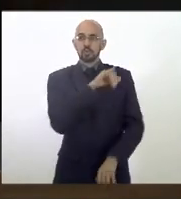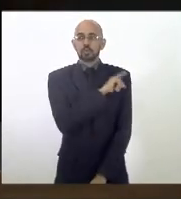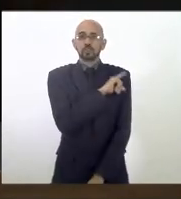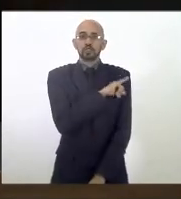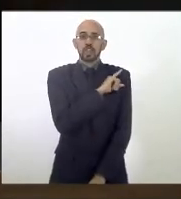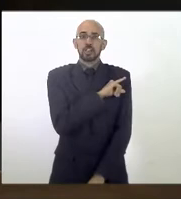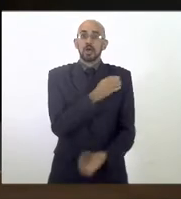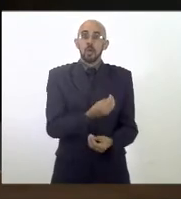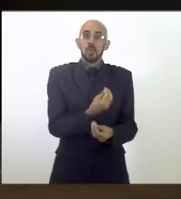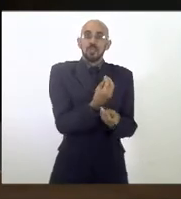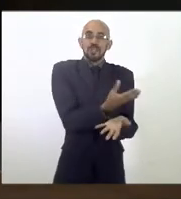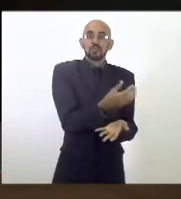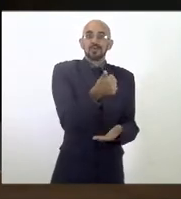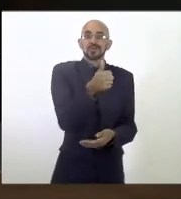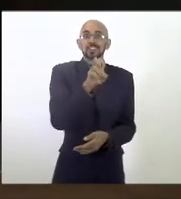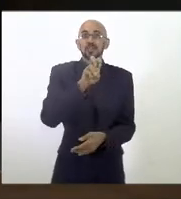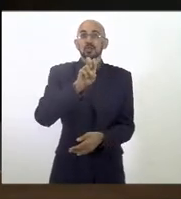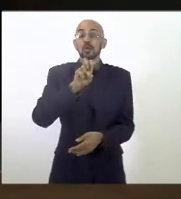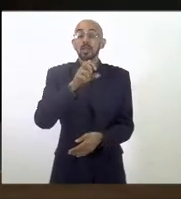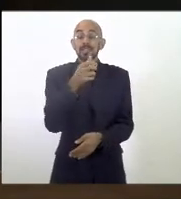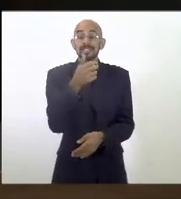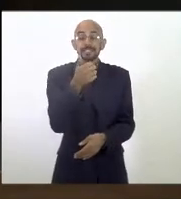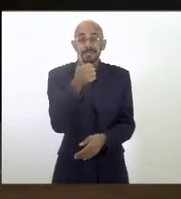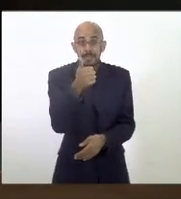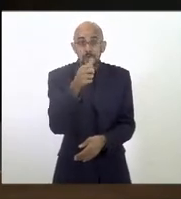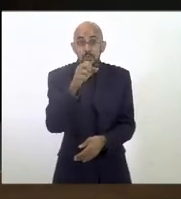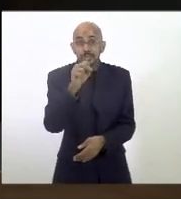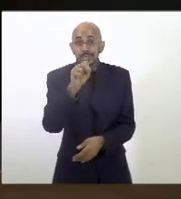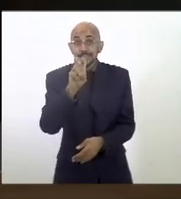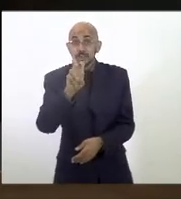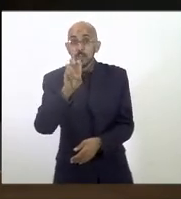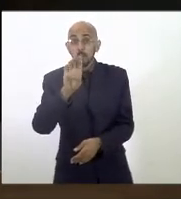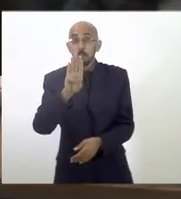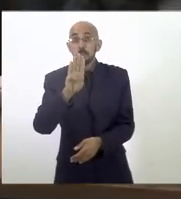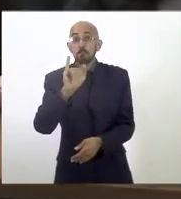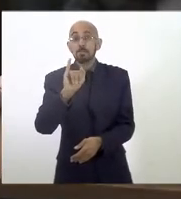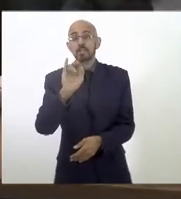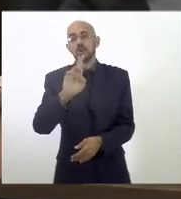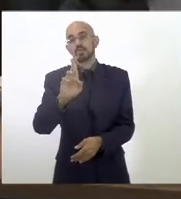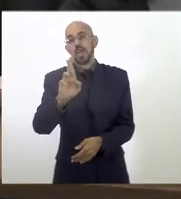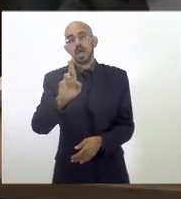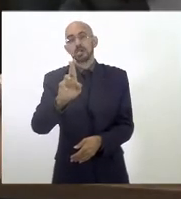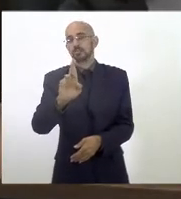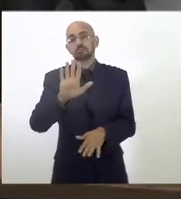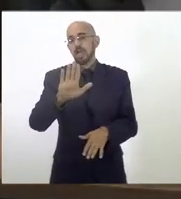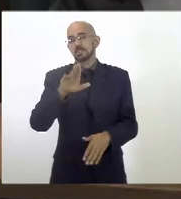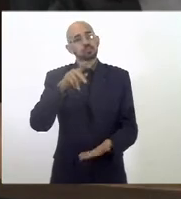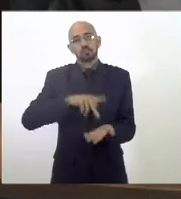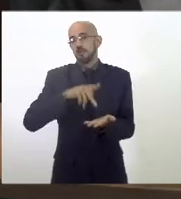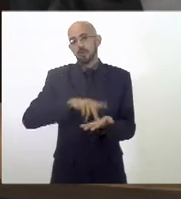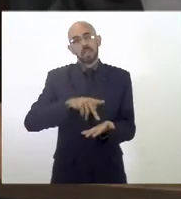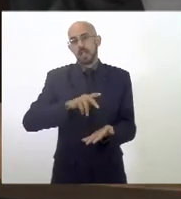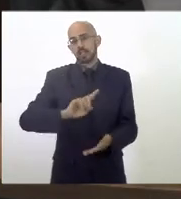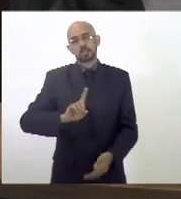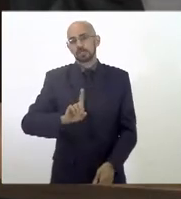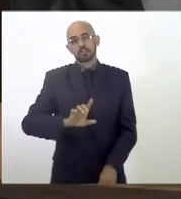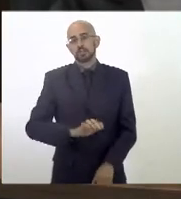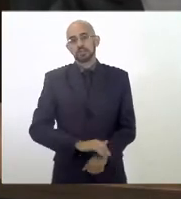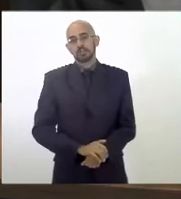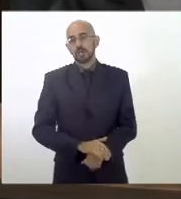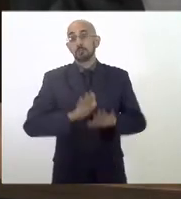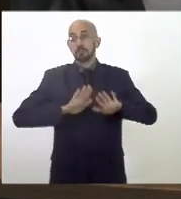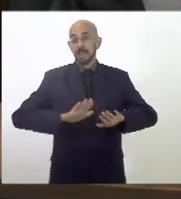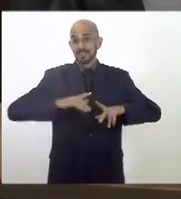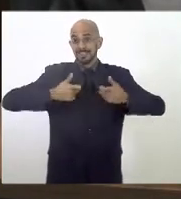de benefício 185 bilhões de reais, e que não foi verdade. Mas